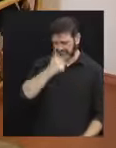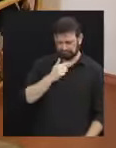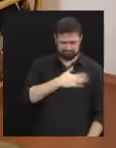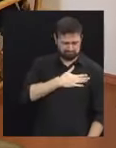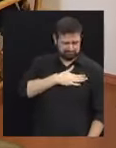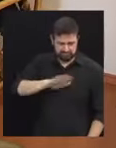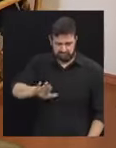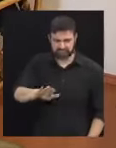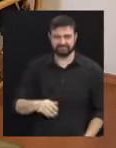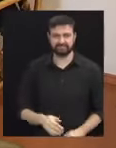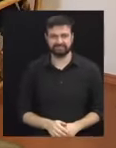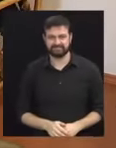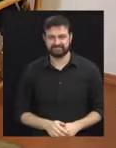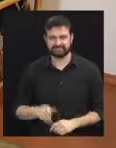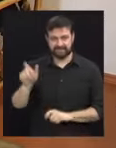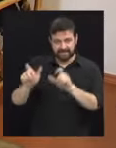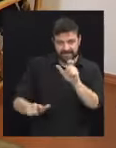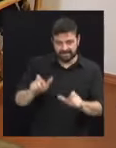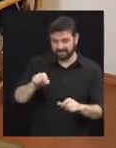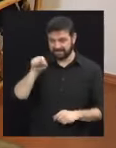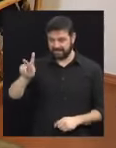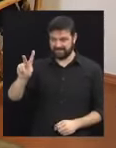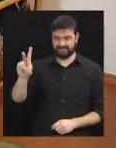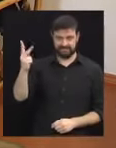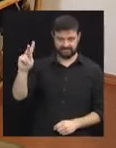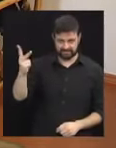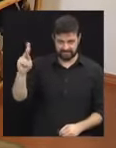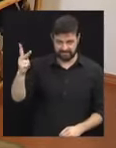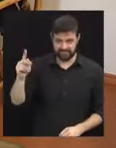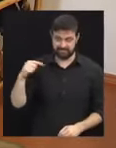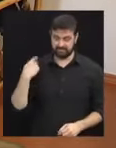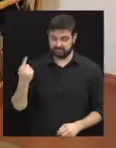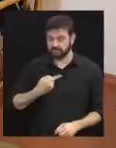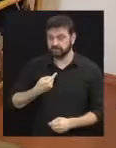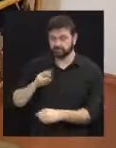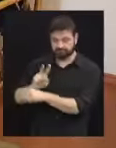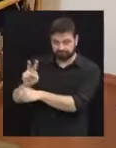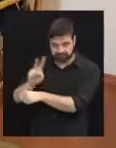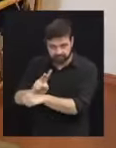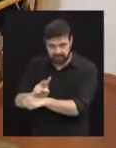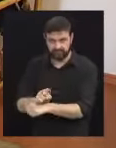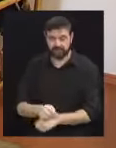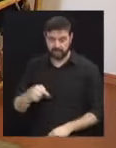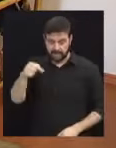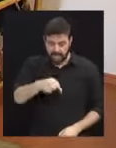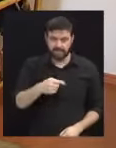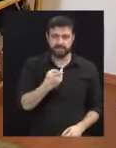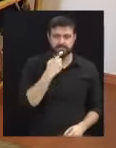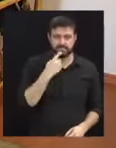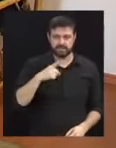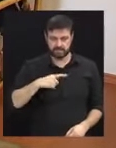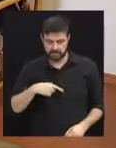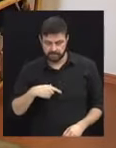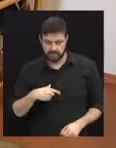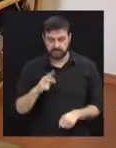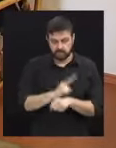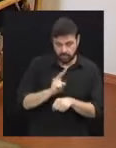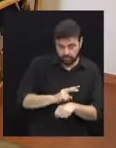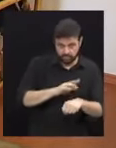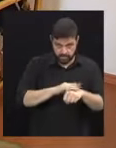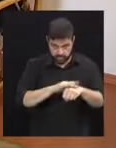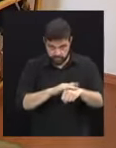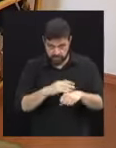querem, então eles estão lá em Hortolândia, que é onde é o nosso outro abrigo. Aqui, pra cá, vem os que estão em tratamento, porque